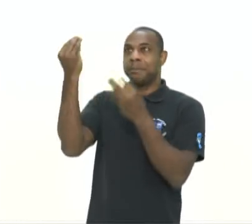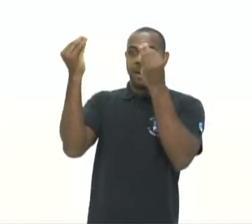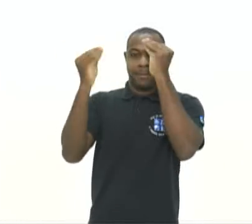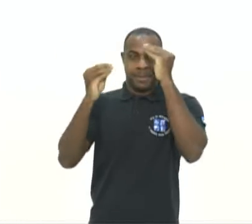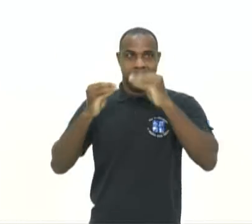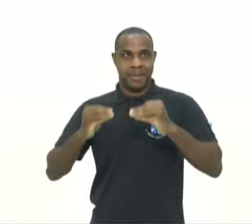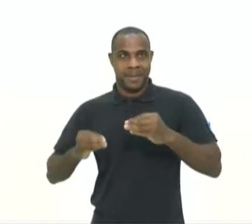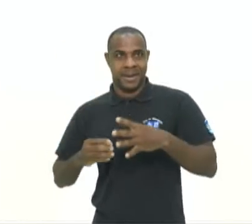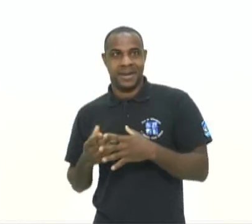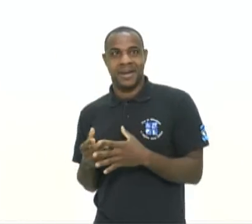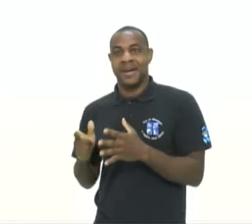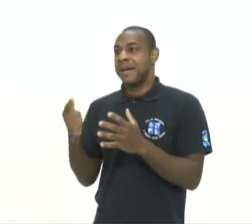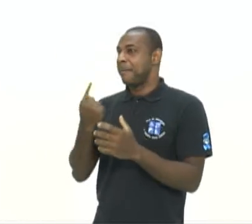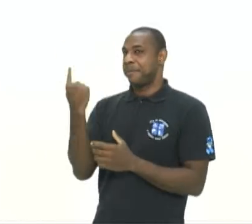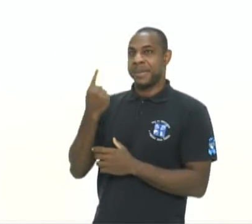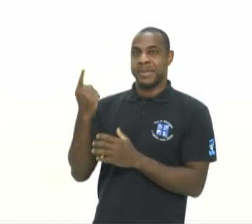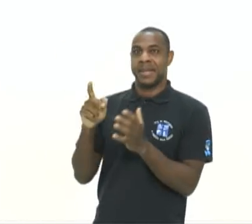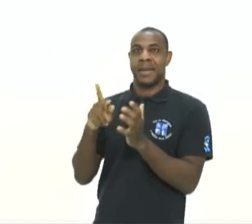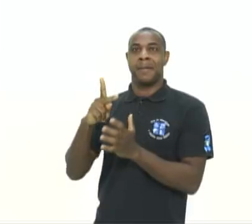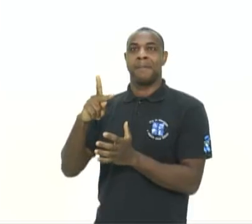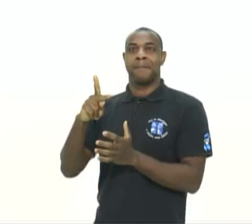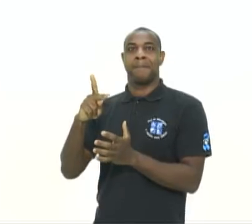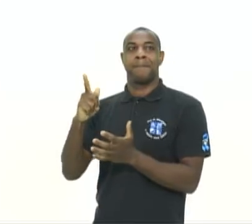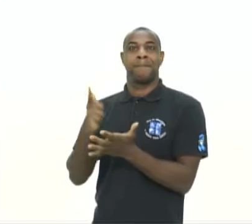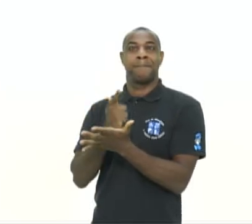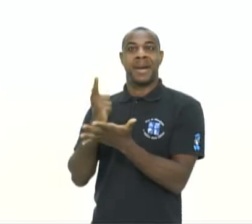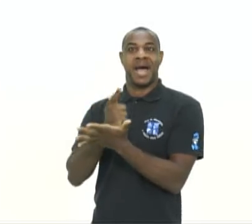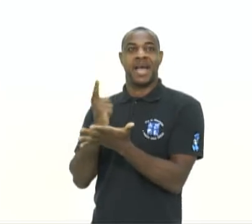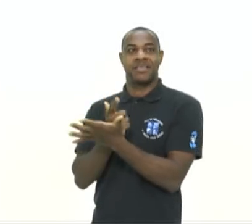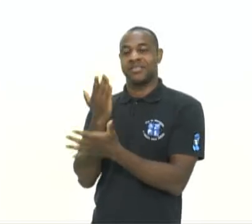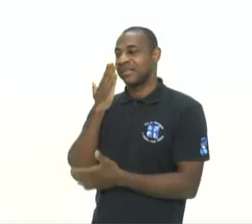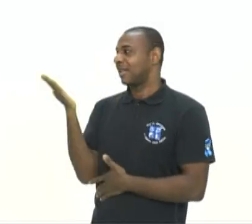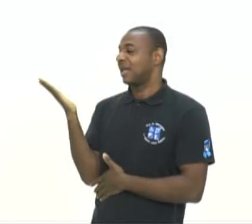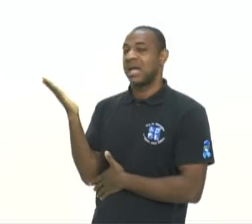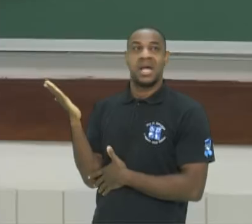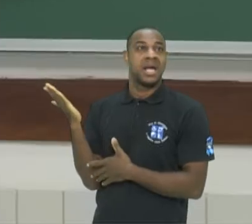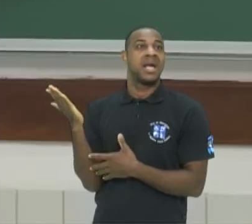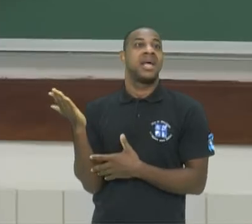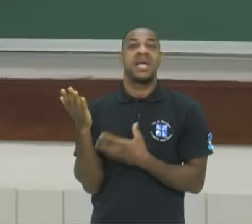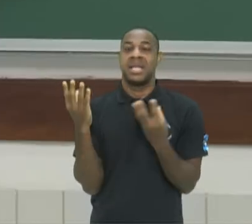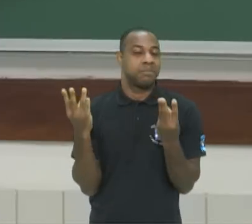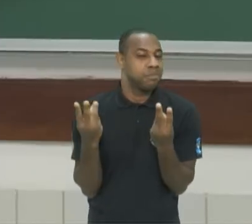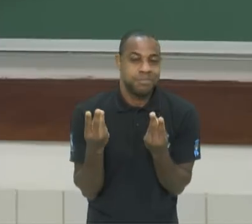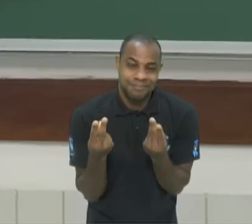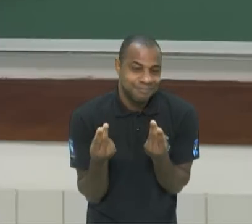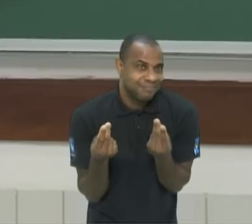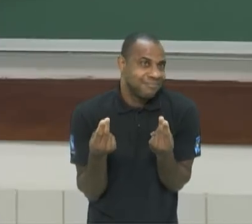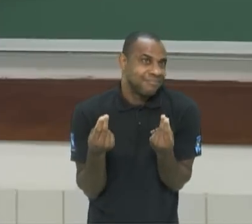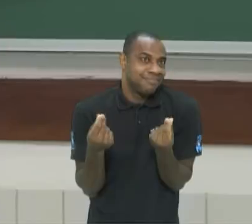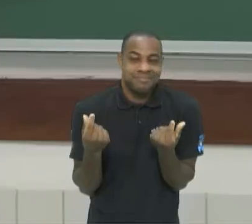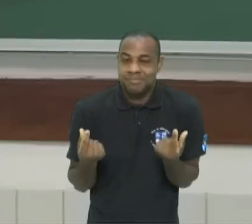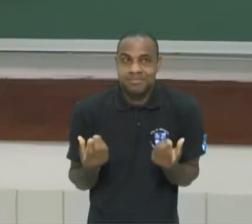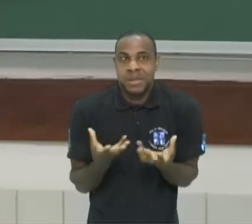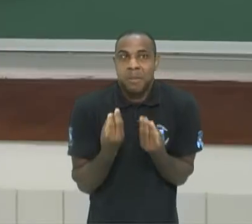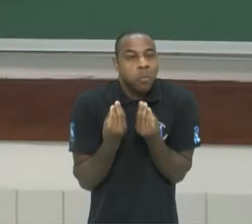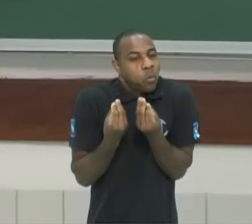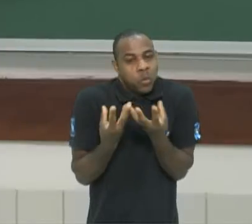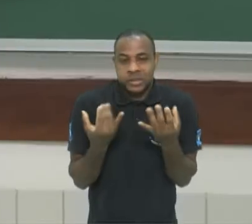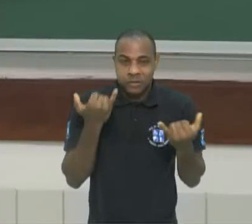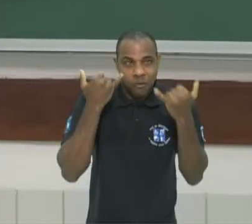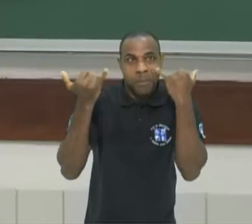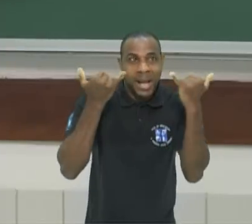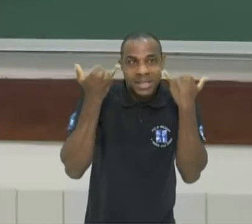a primeira página, né? Então, eu vejo, ele é todo rico em informações ali. Então, eu olho e